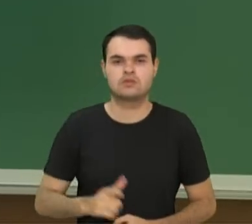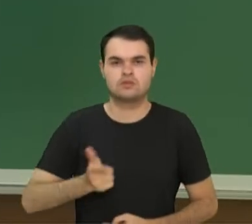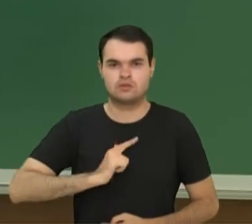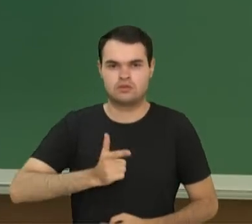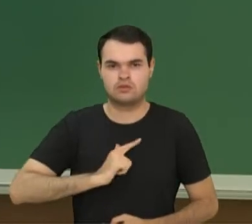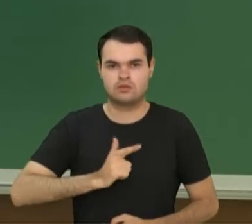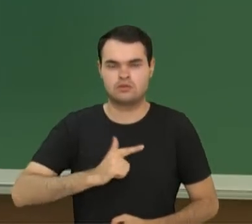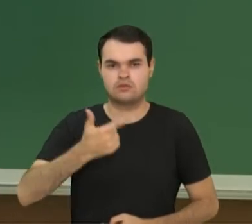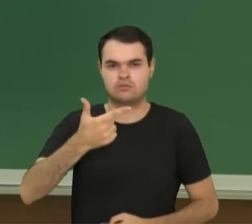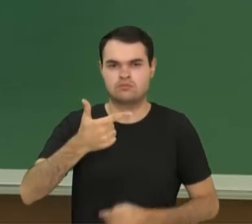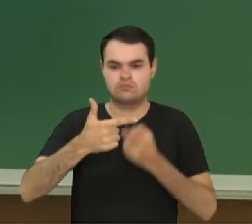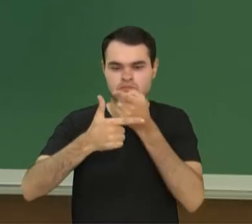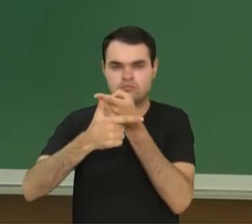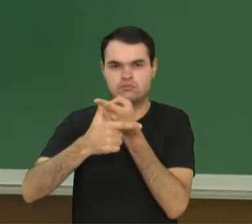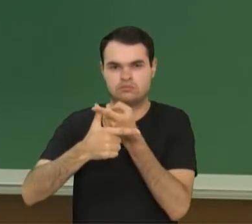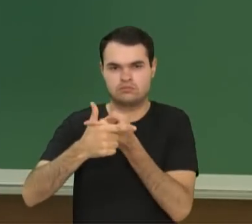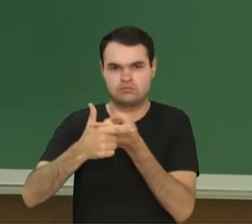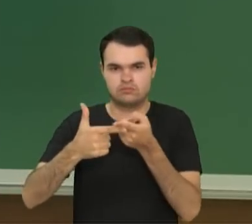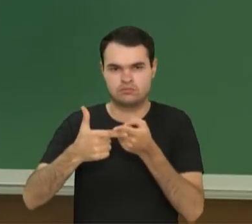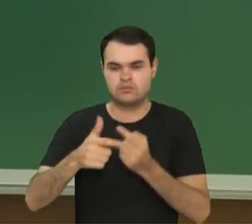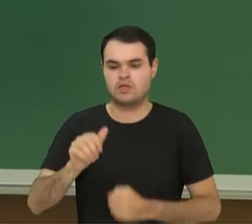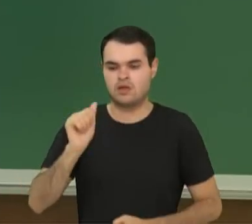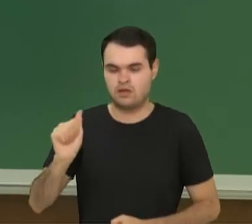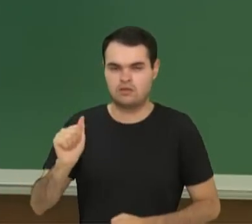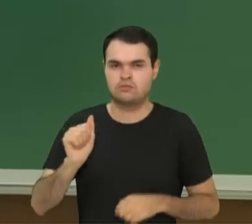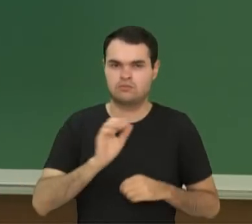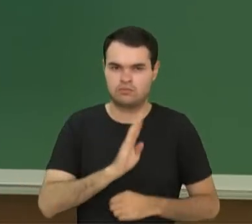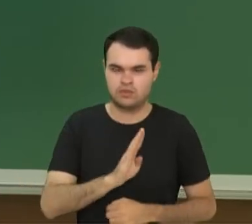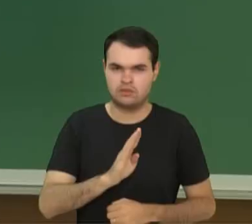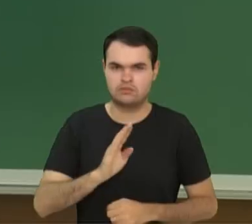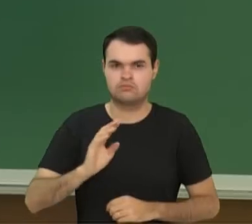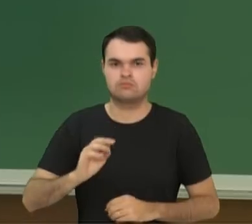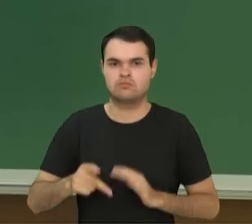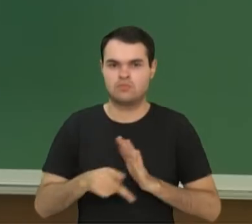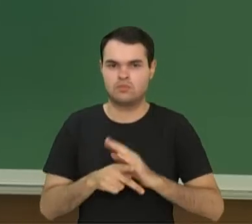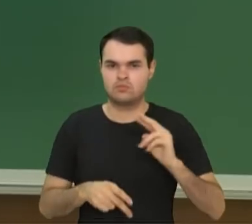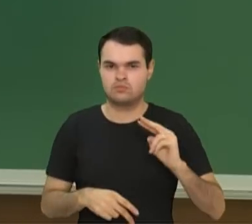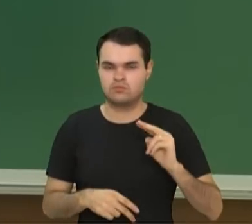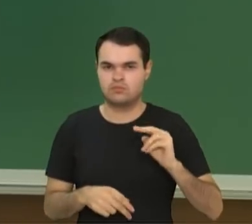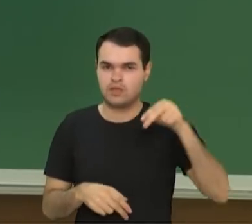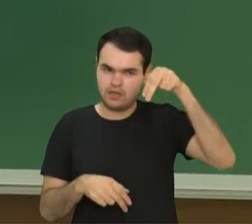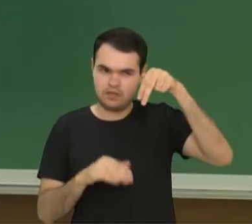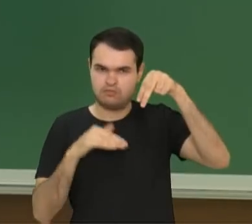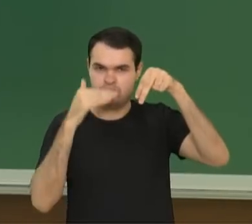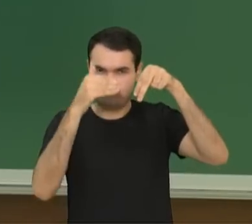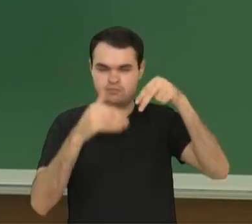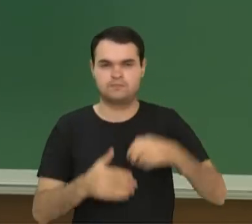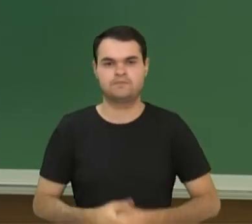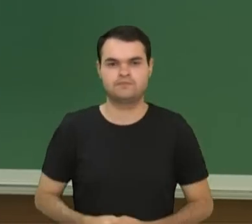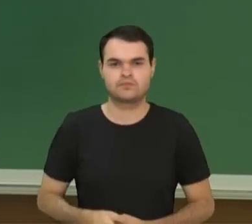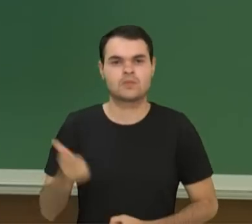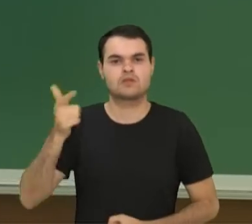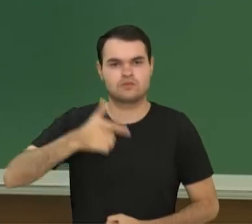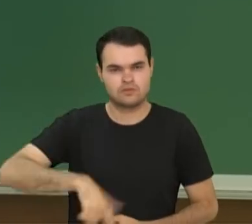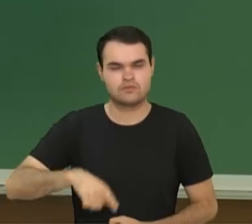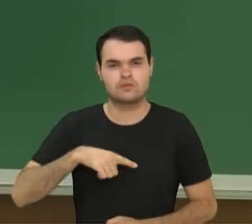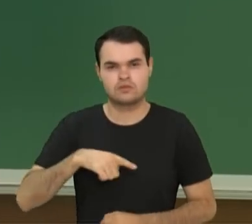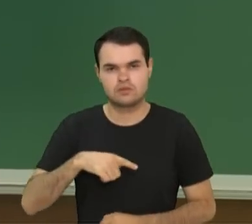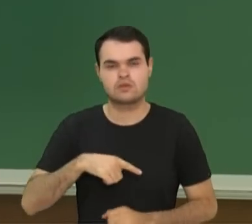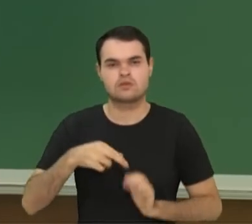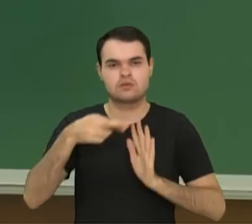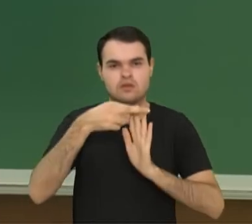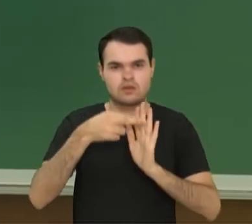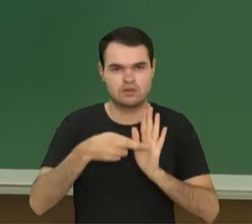a divisão aqui de A por B elevado ao expoente M. Ou seja, de novo eu vou fazer